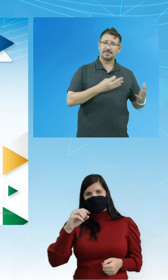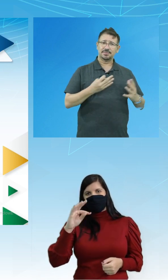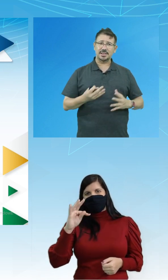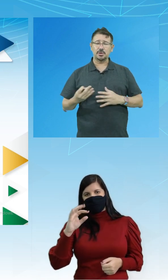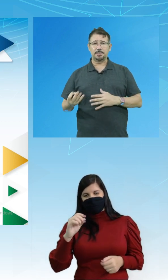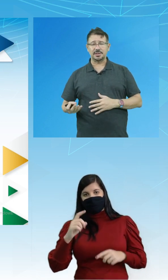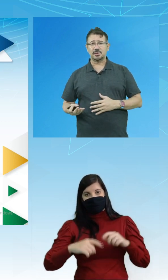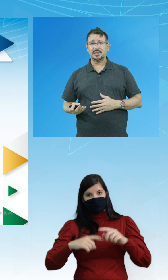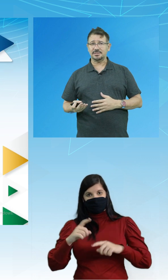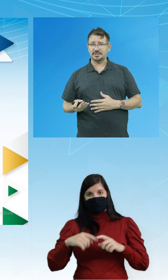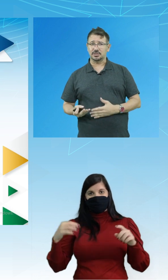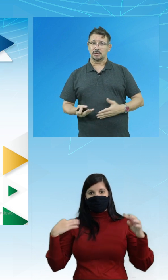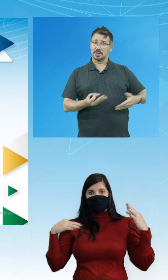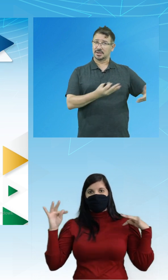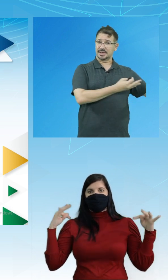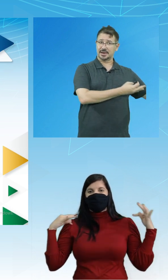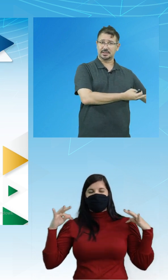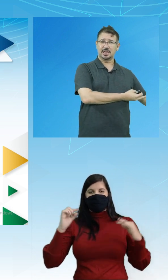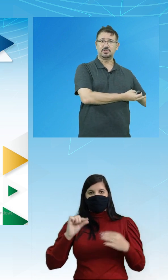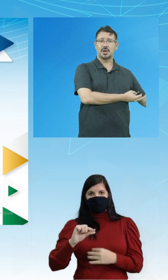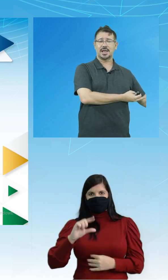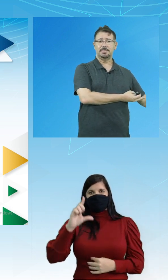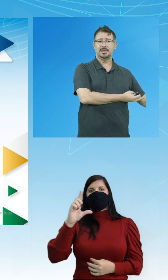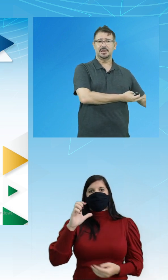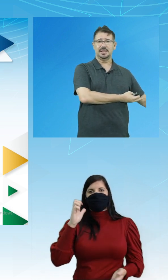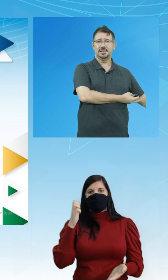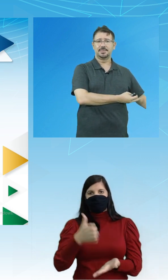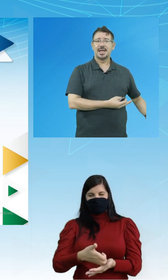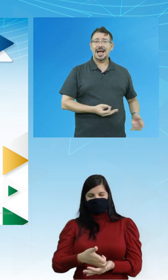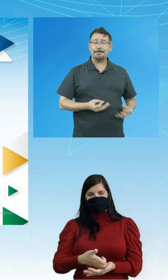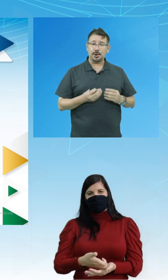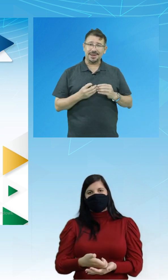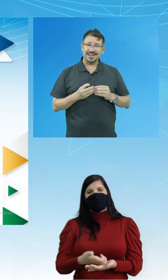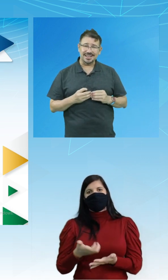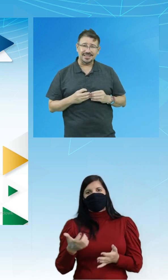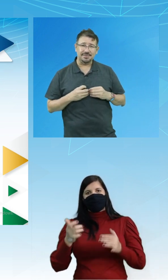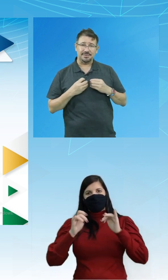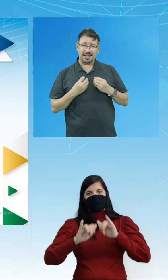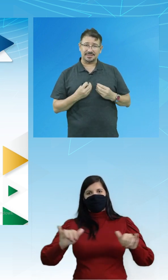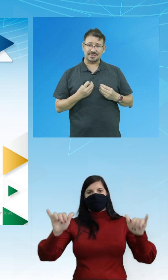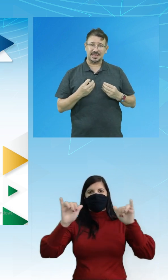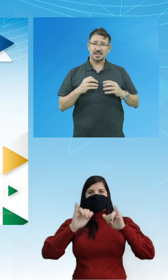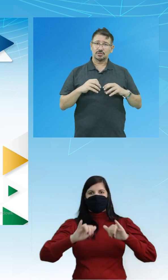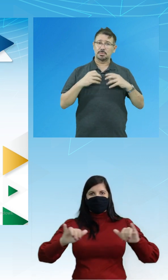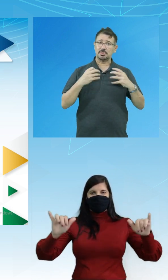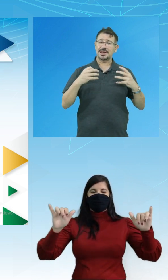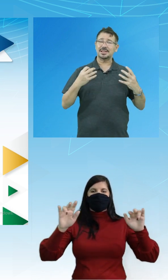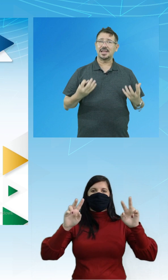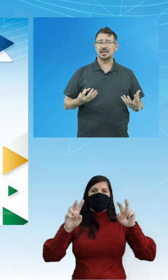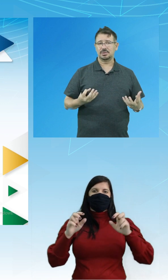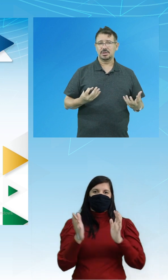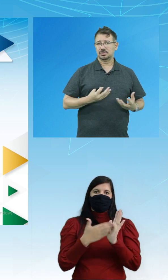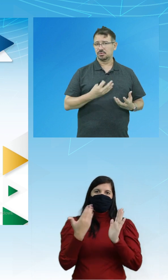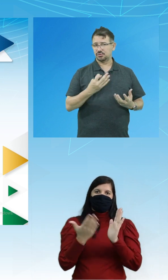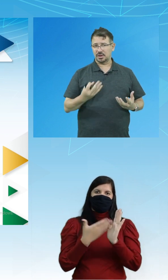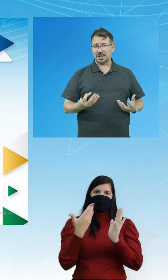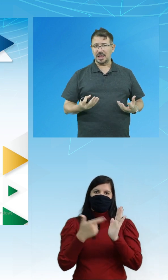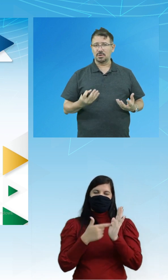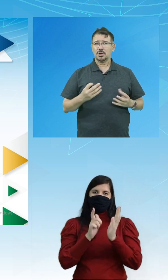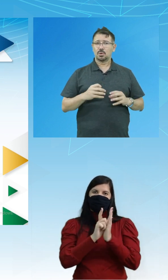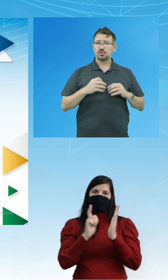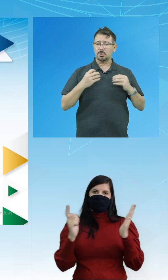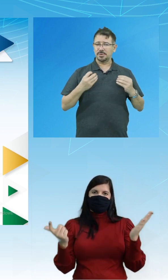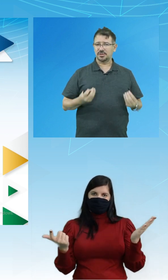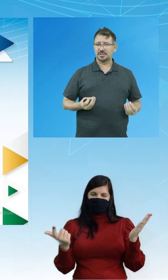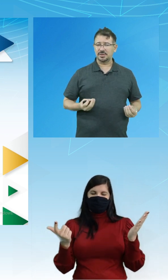falei, tem seu preço acrescido, aquele texto que eu acabei de ler. A propaganda versa sobre um caderno de um